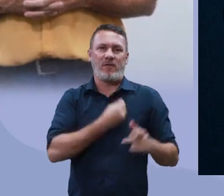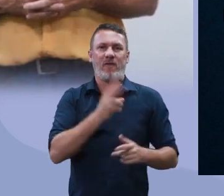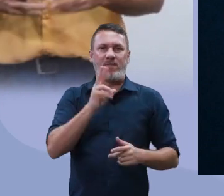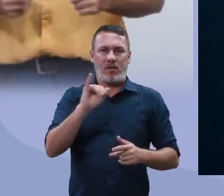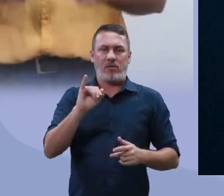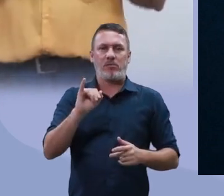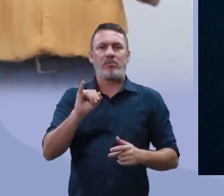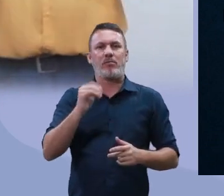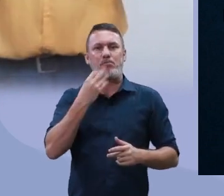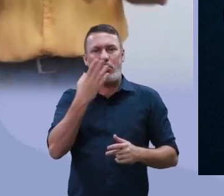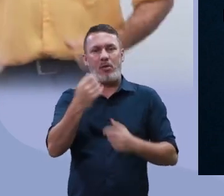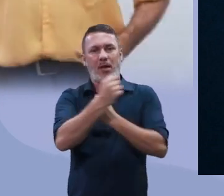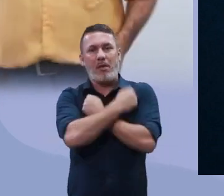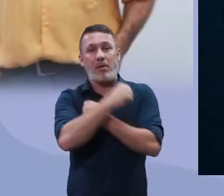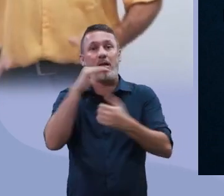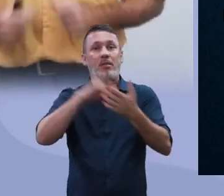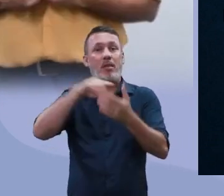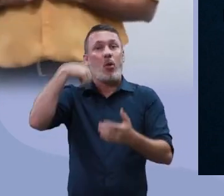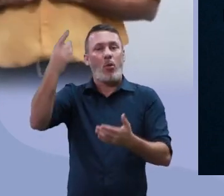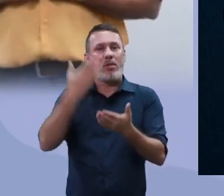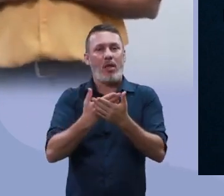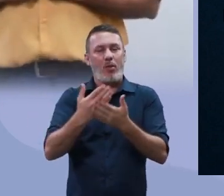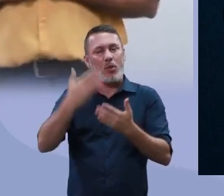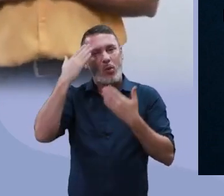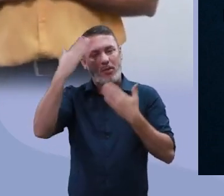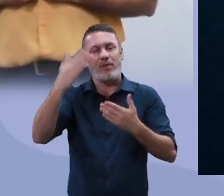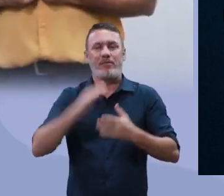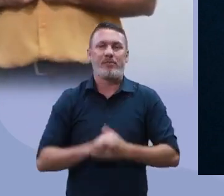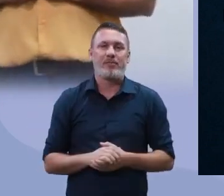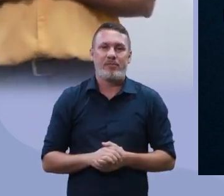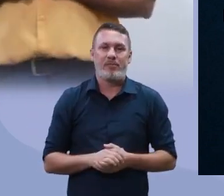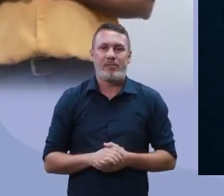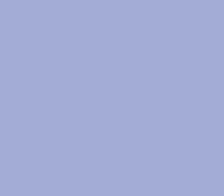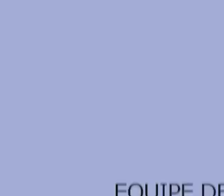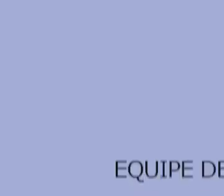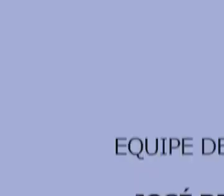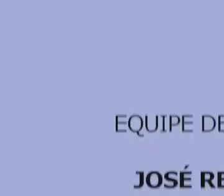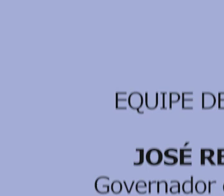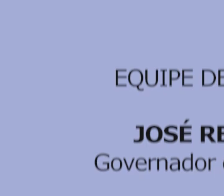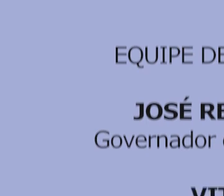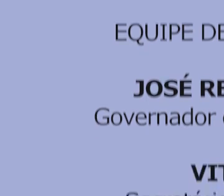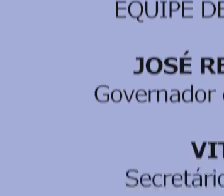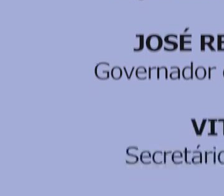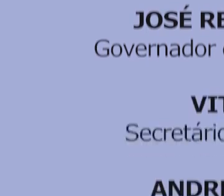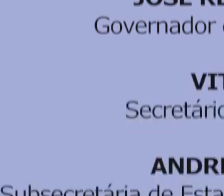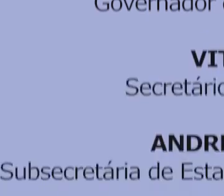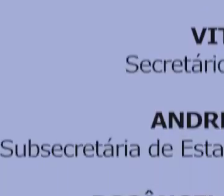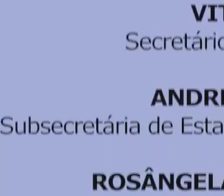vocês. Valeu, um abraço e até o nosso próximo encontro. Obrigado.